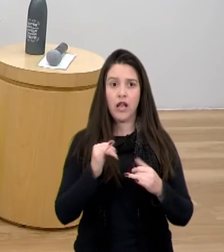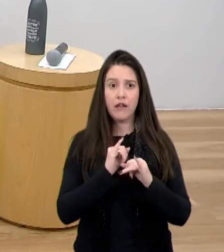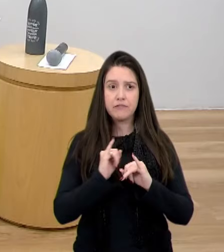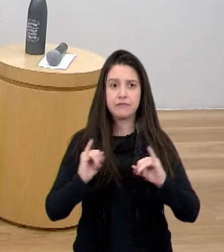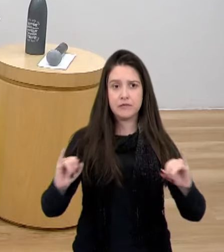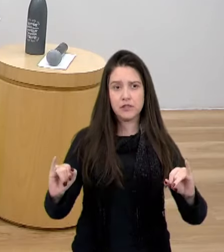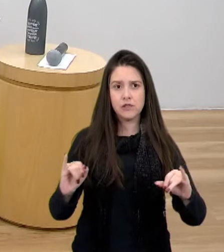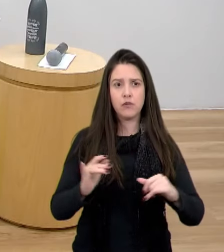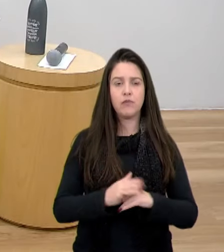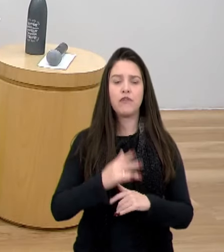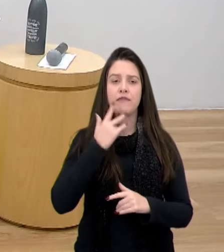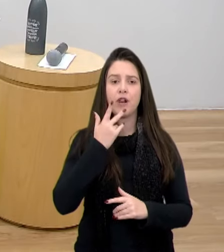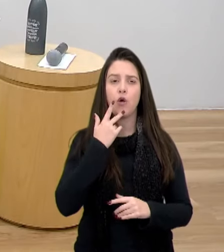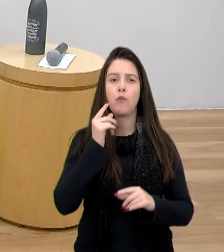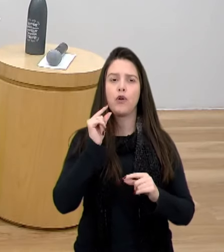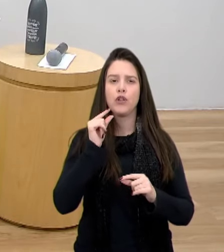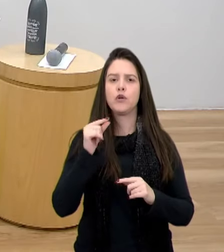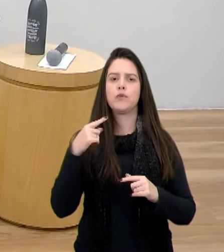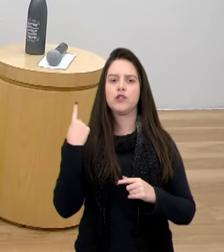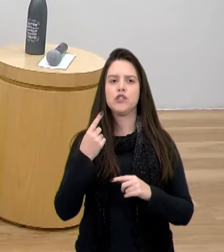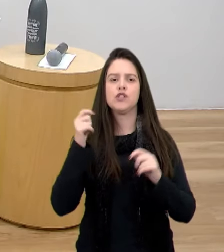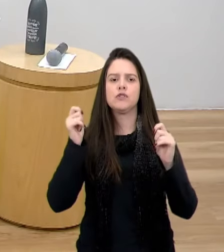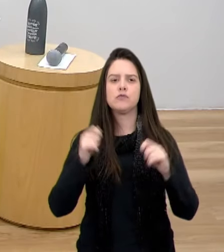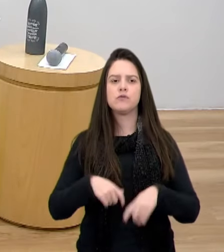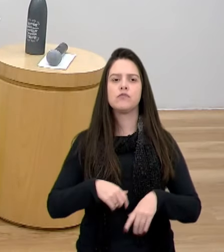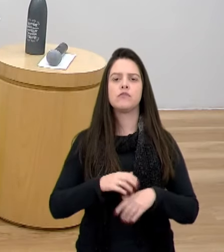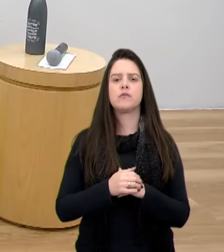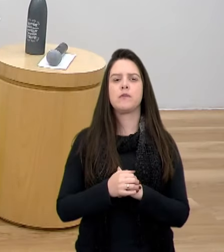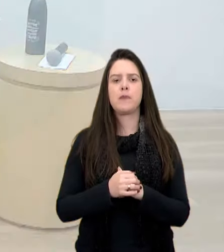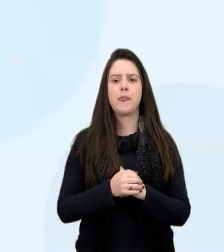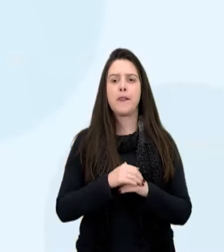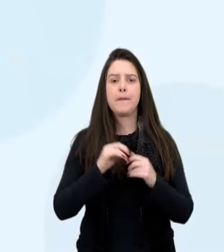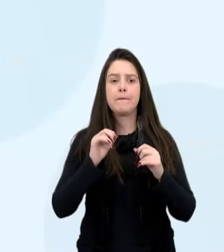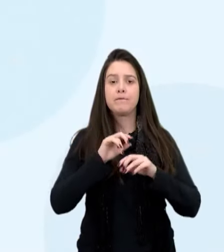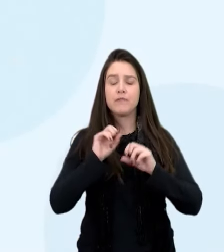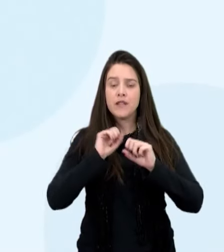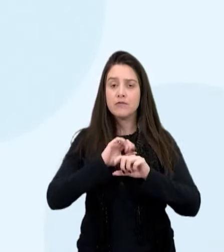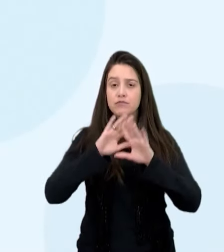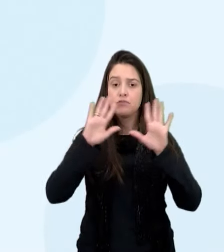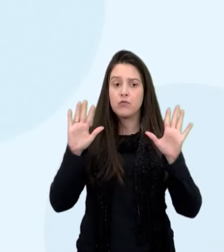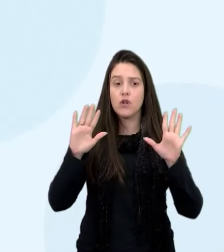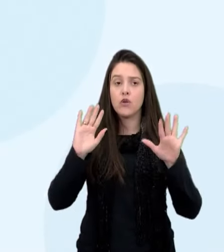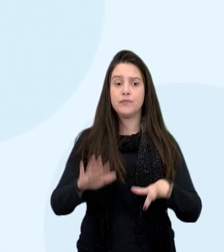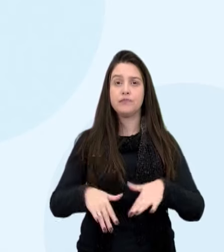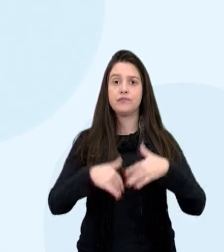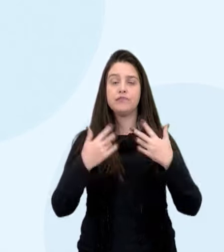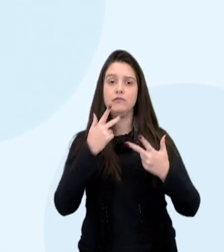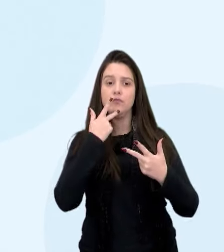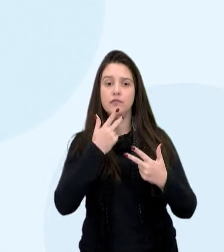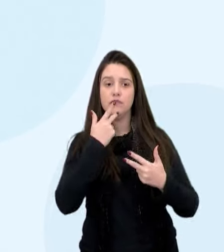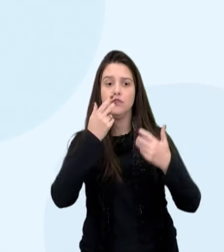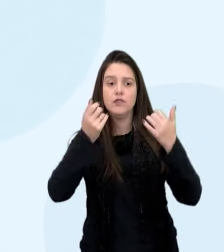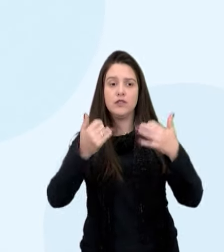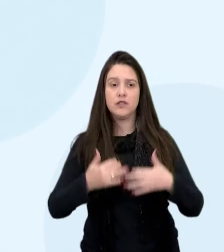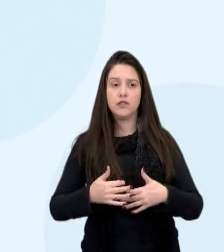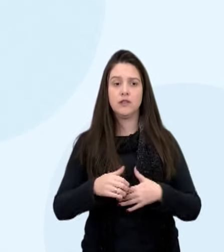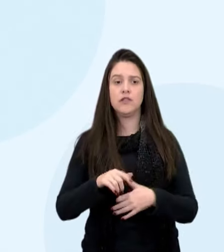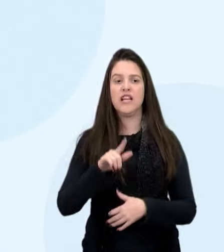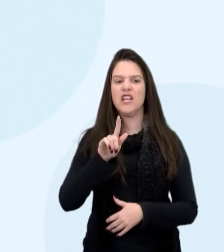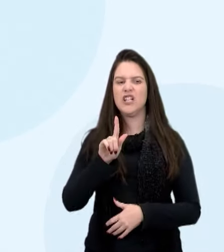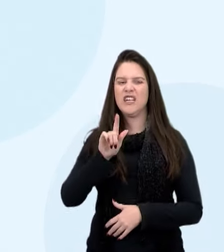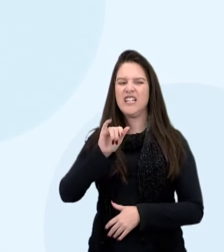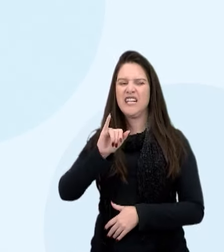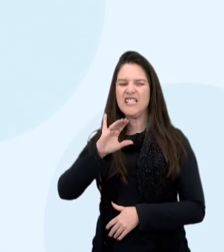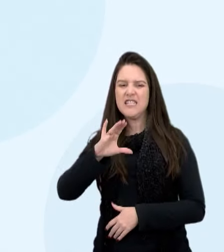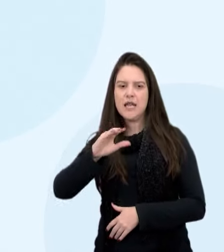até voltar um pouquinho pra gente, olha só, resgatar então os resultados do exame. Quando ela falou aí a respeito da